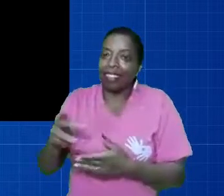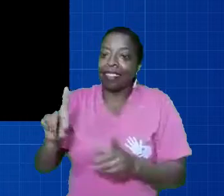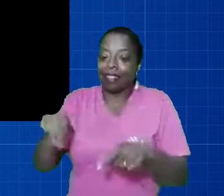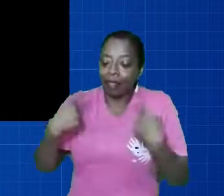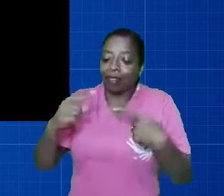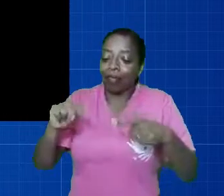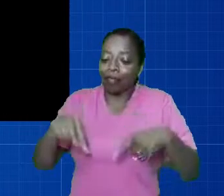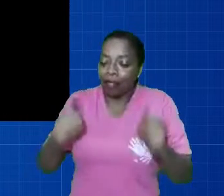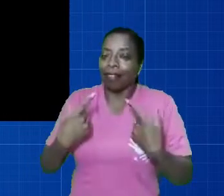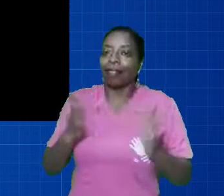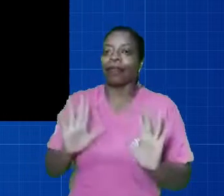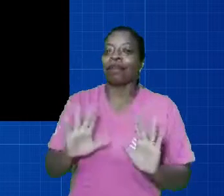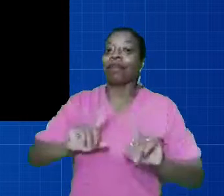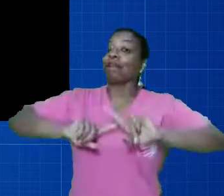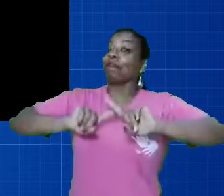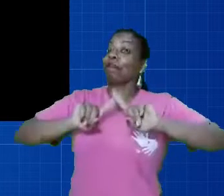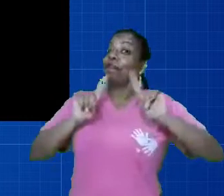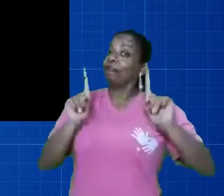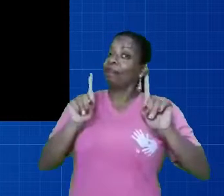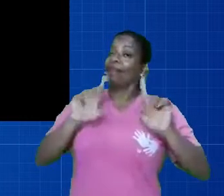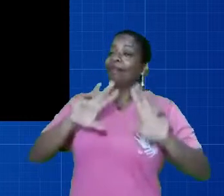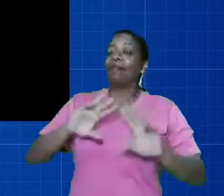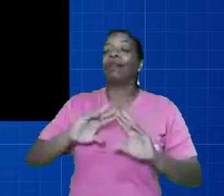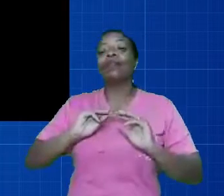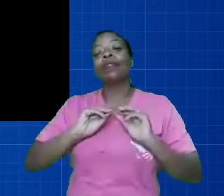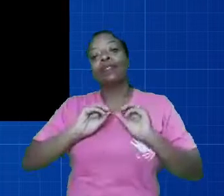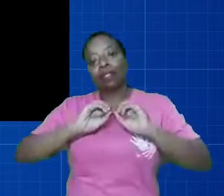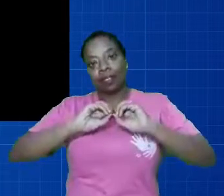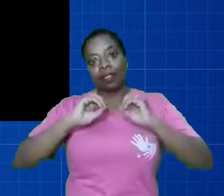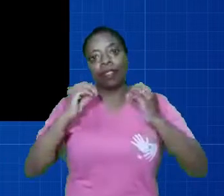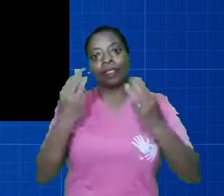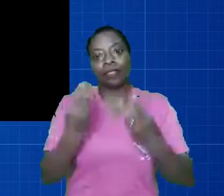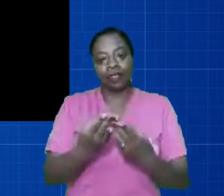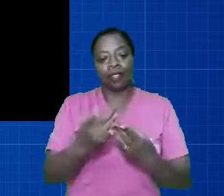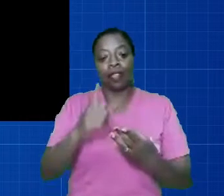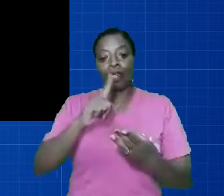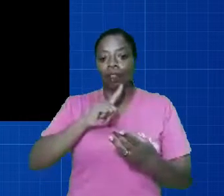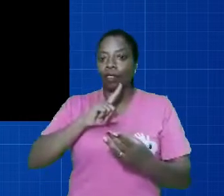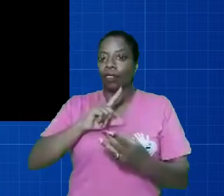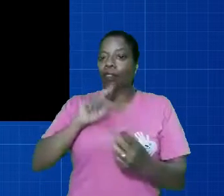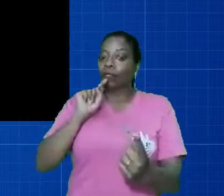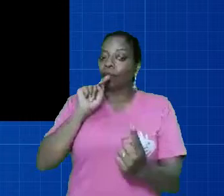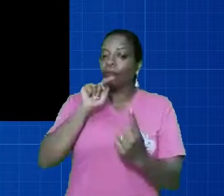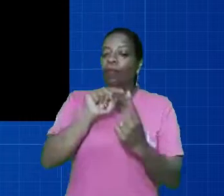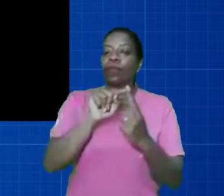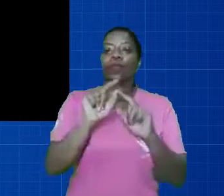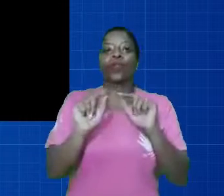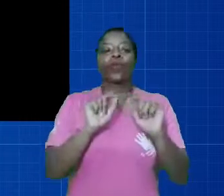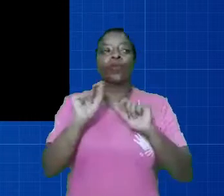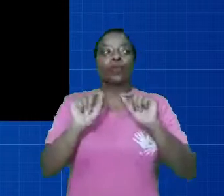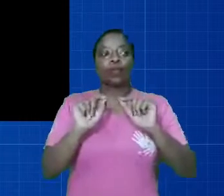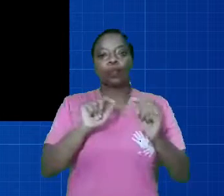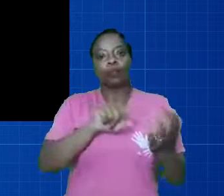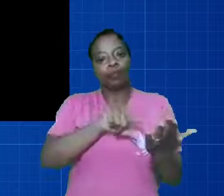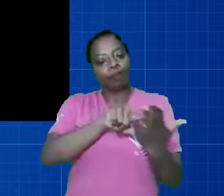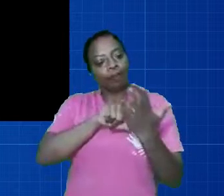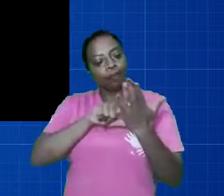E a oficina, ela, né, tinha como princípio mostrar exatamente